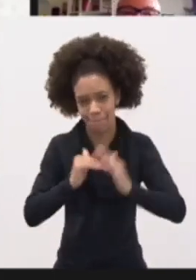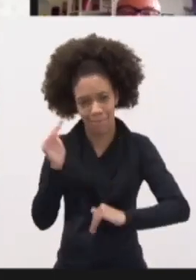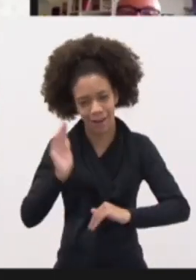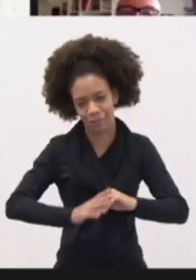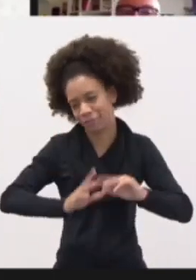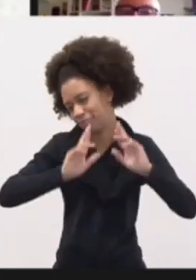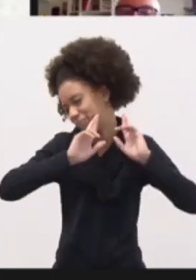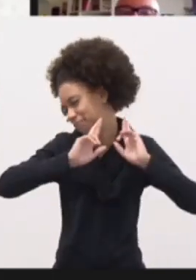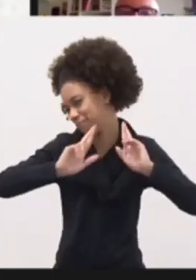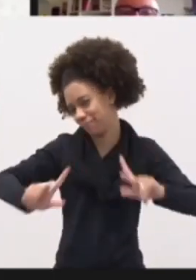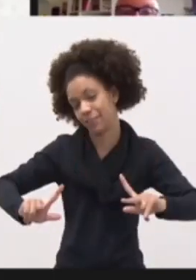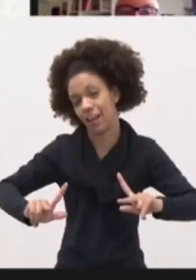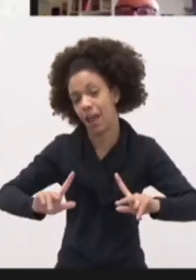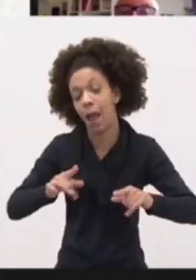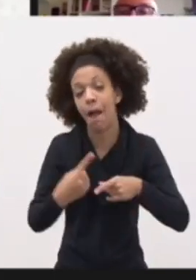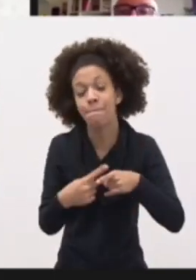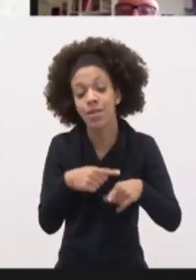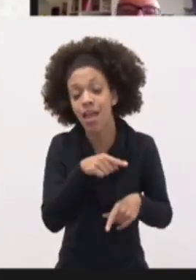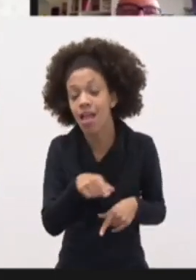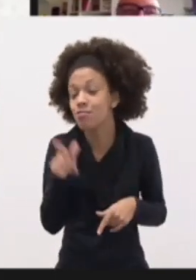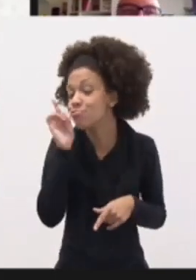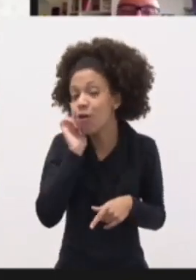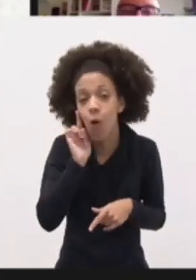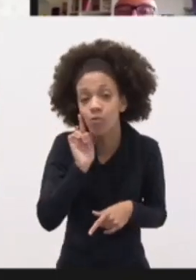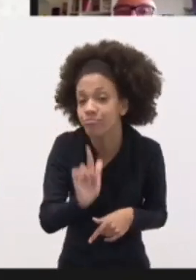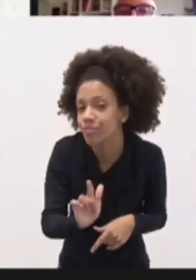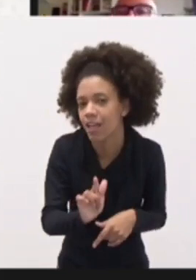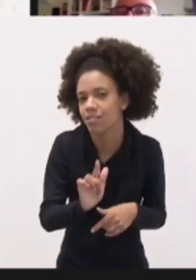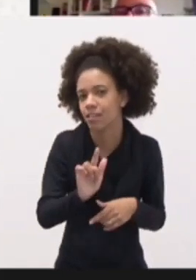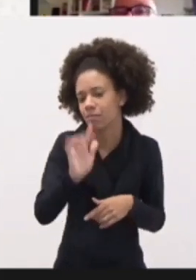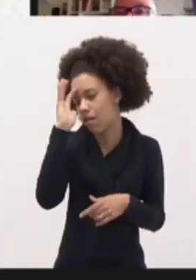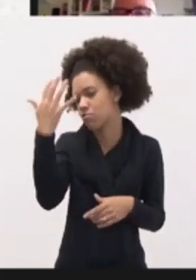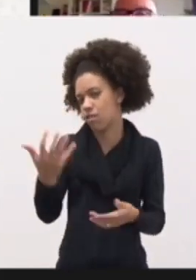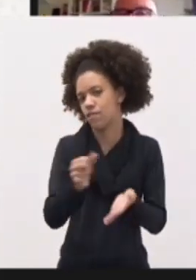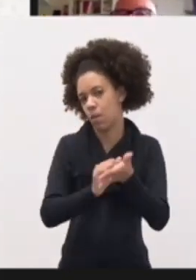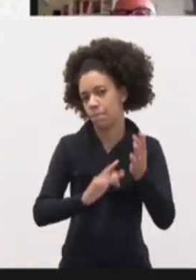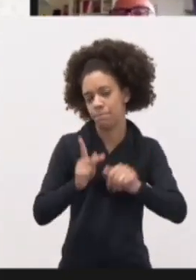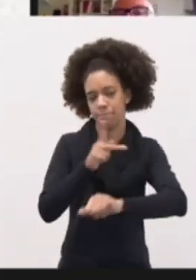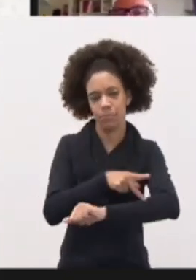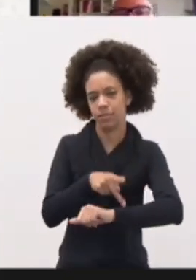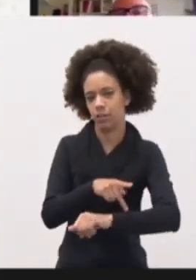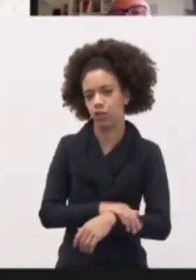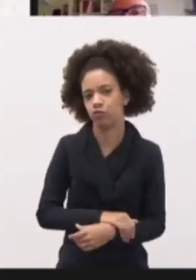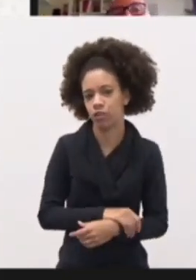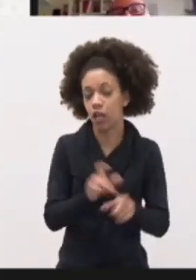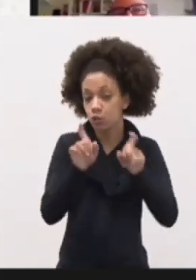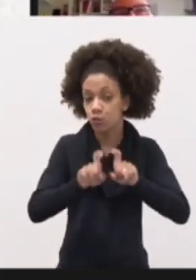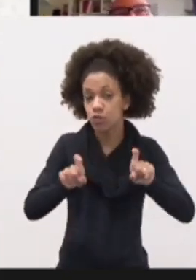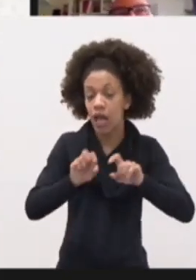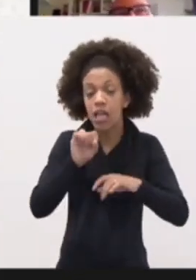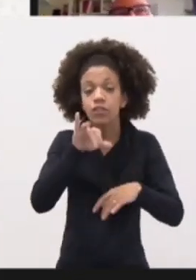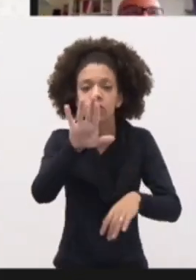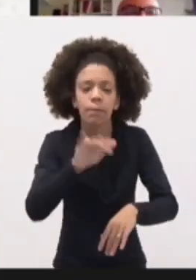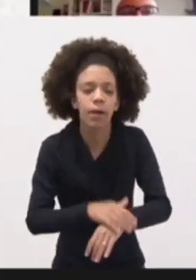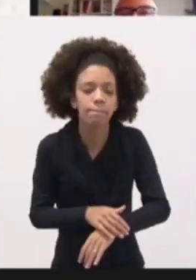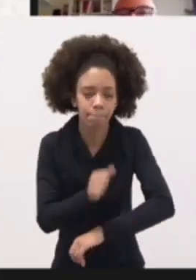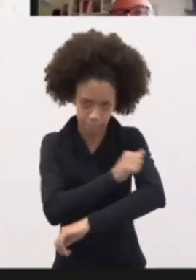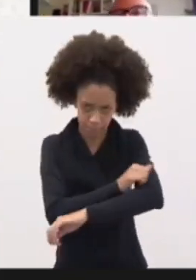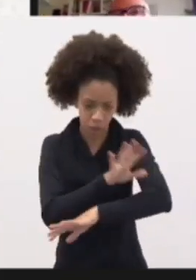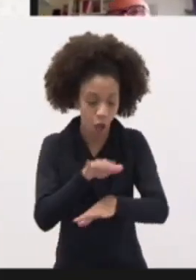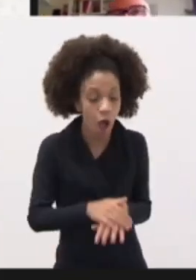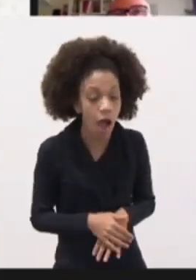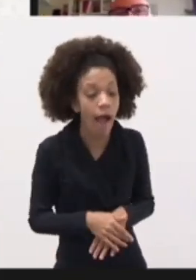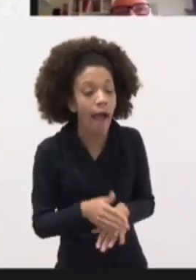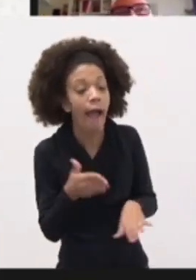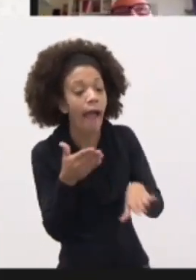para conseguir realizar uma atividade pedagógica, né? Se você pede para o seu aluno, agora vai lá, entra no gestor